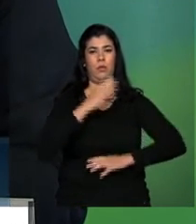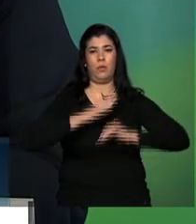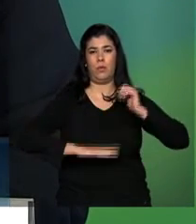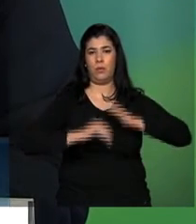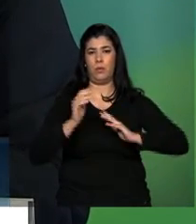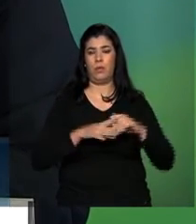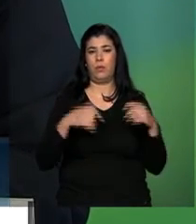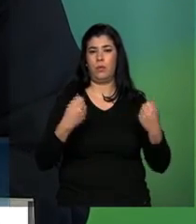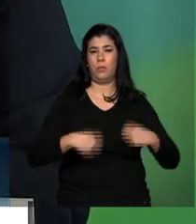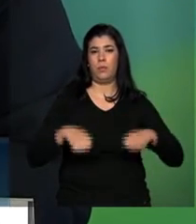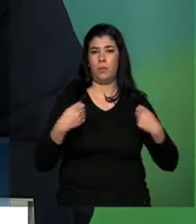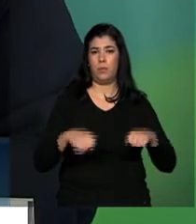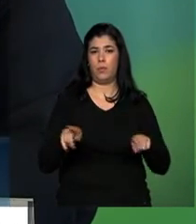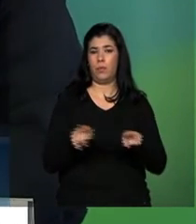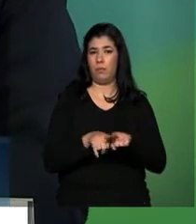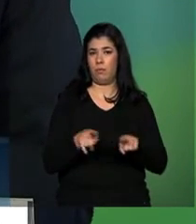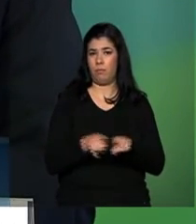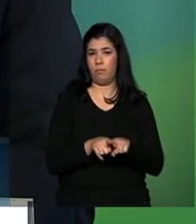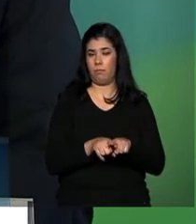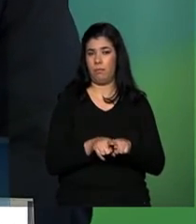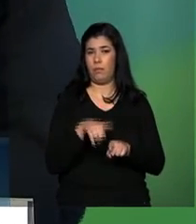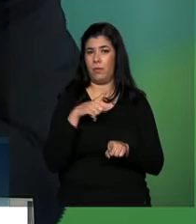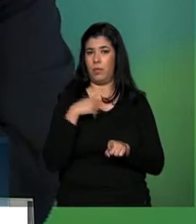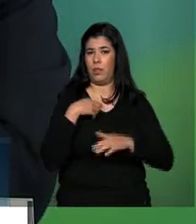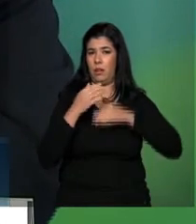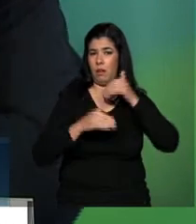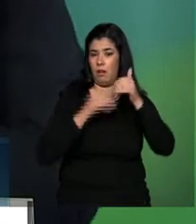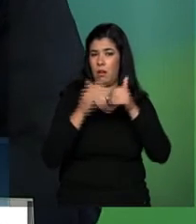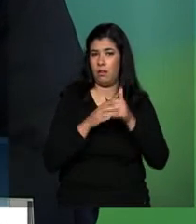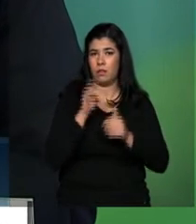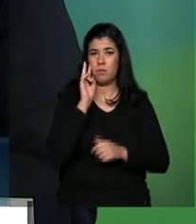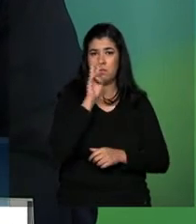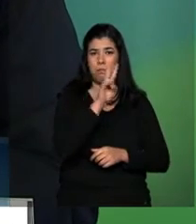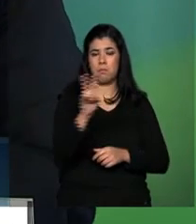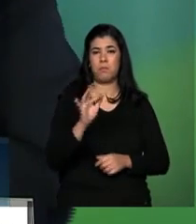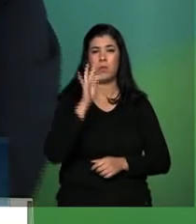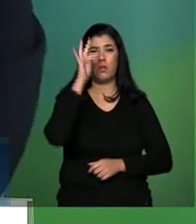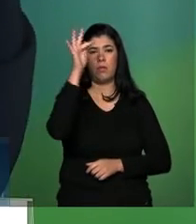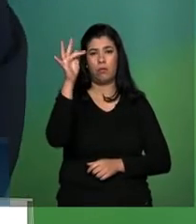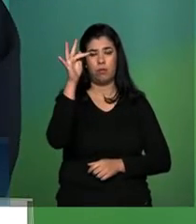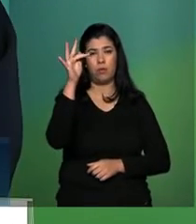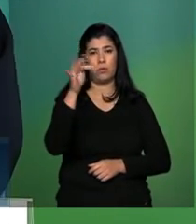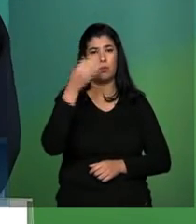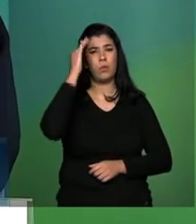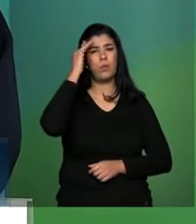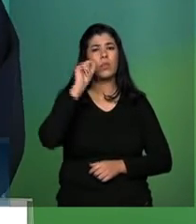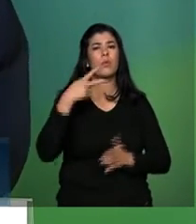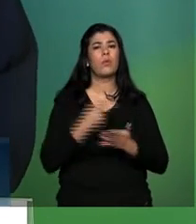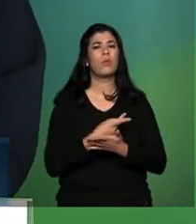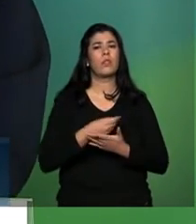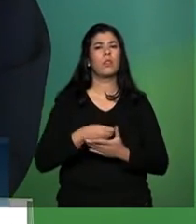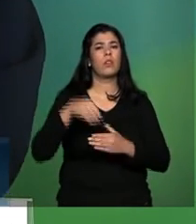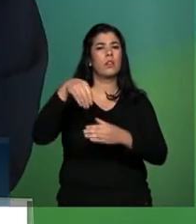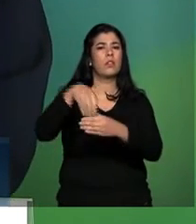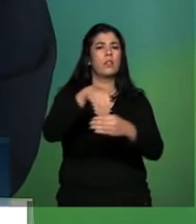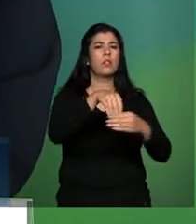tem que ser uma ação proativa, olhando cada um dos mercados, entendendo os